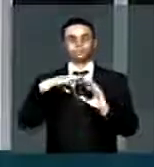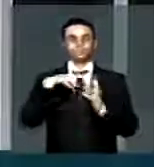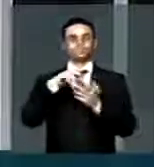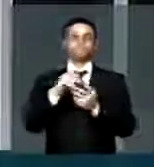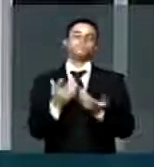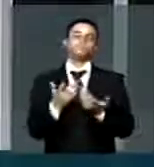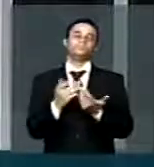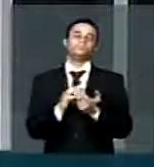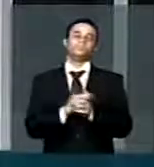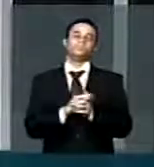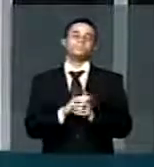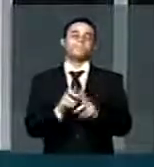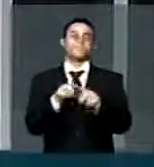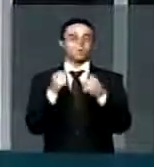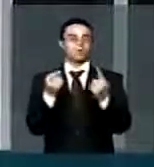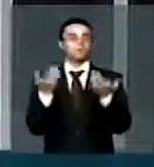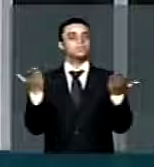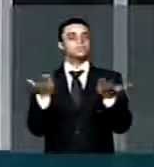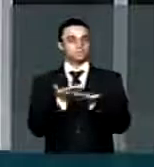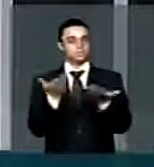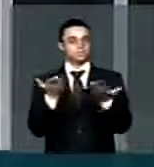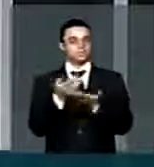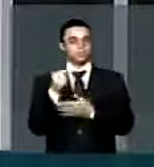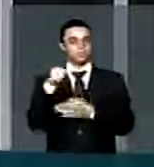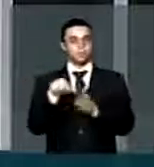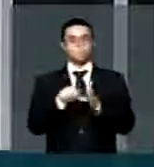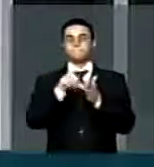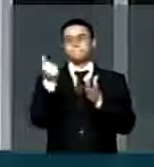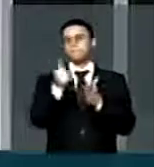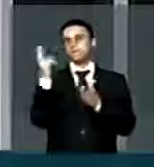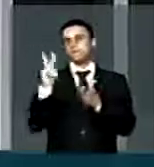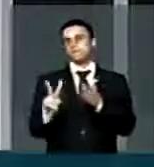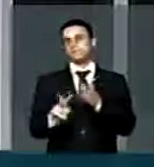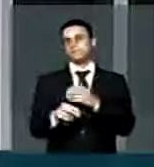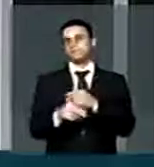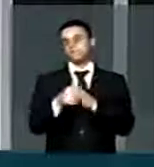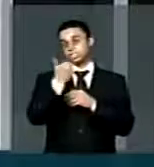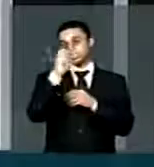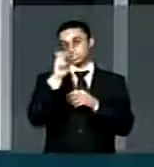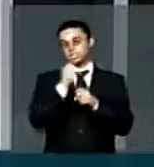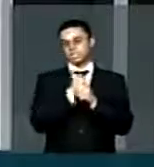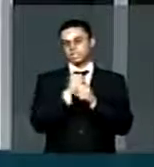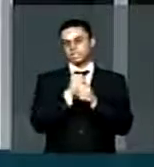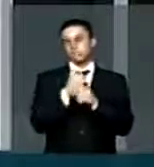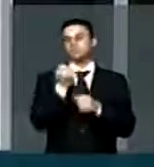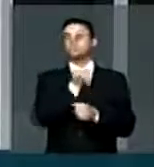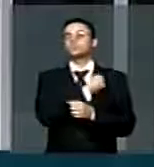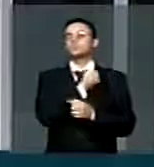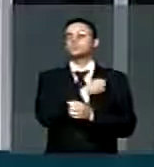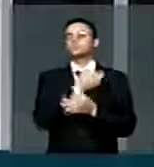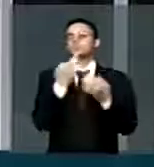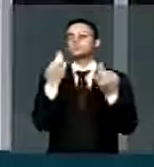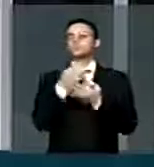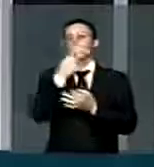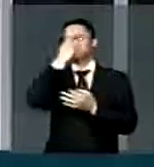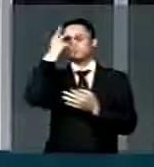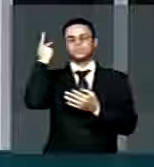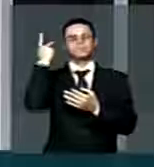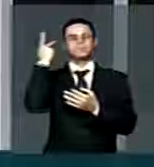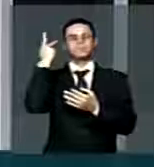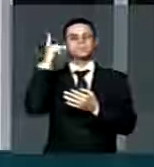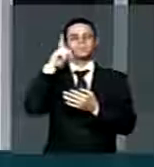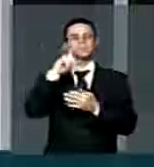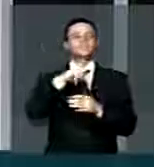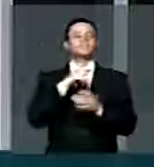E hoje, pela primeira vez em 15 anos, o número total de pessoas em situação